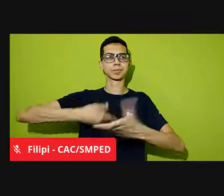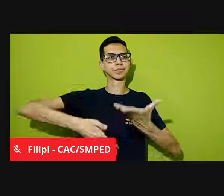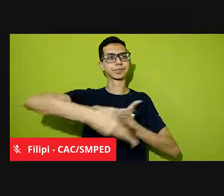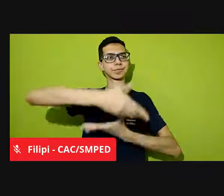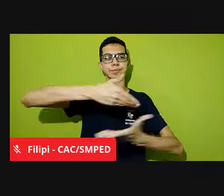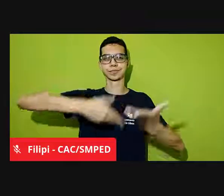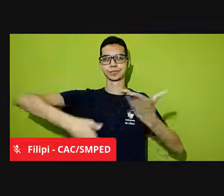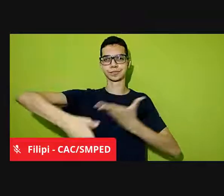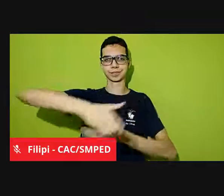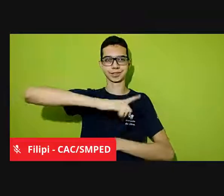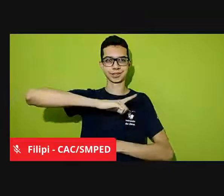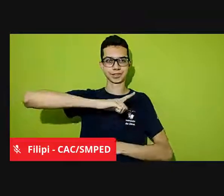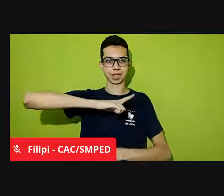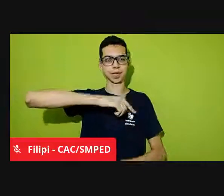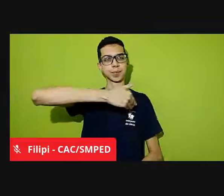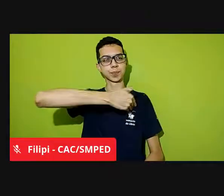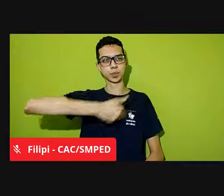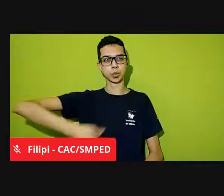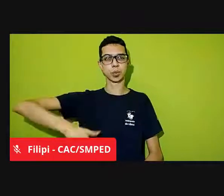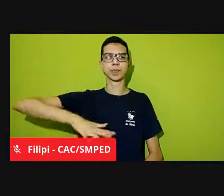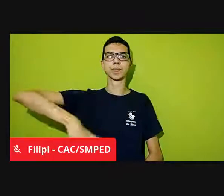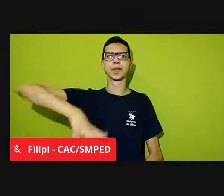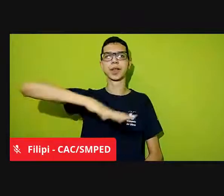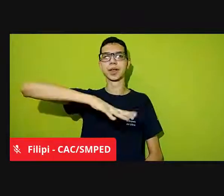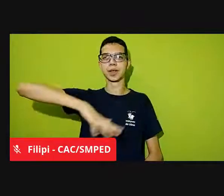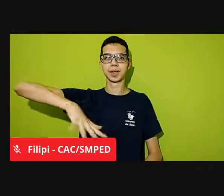né, de educação nesses espaços,